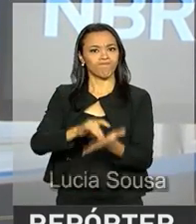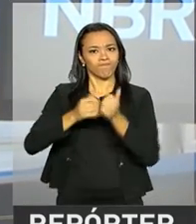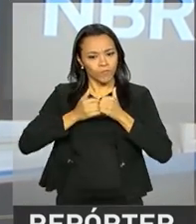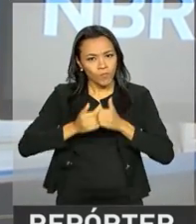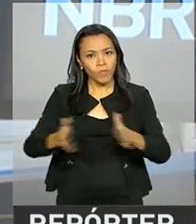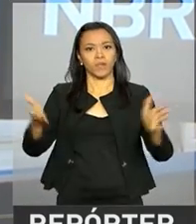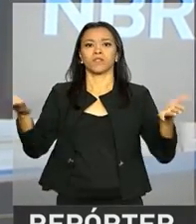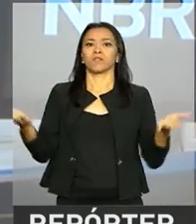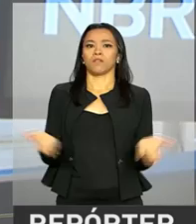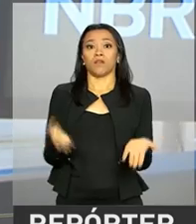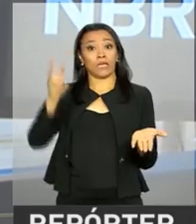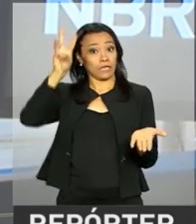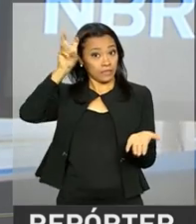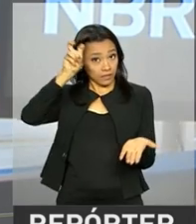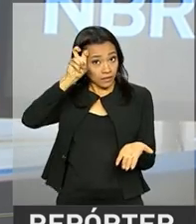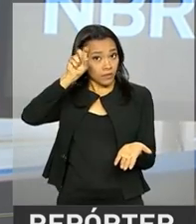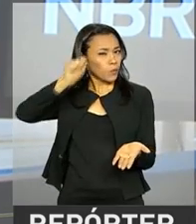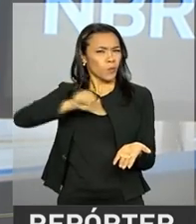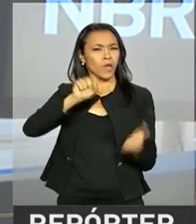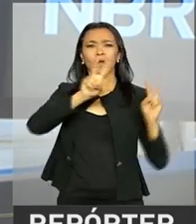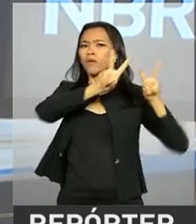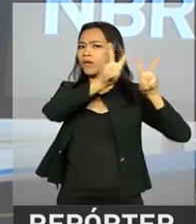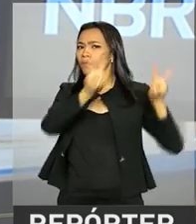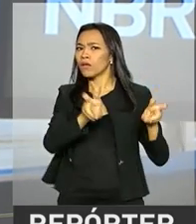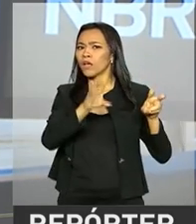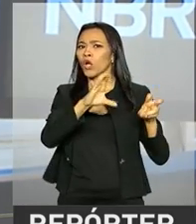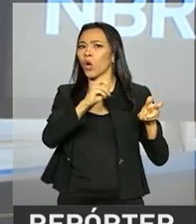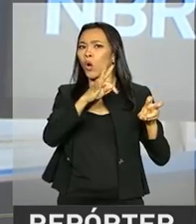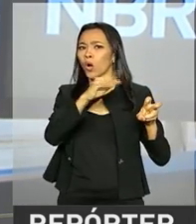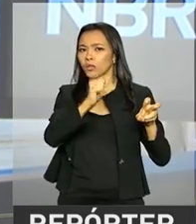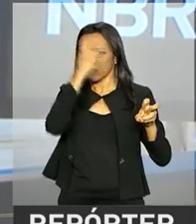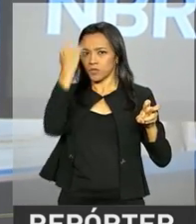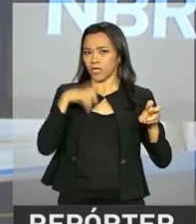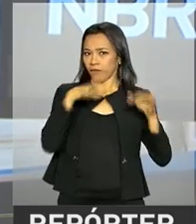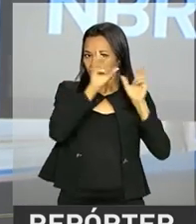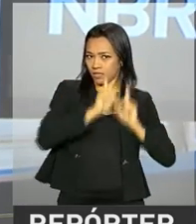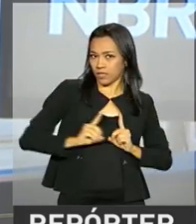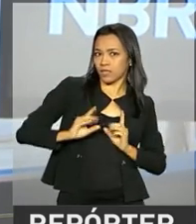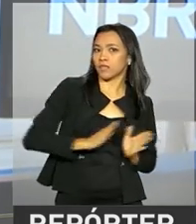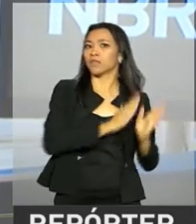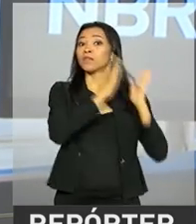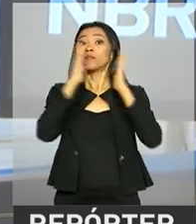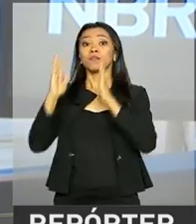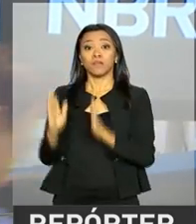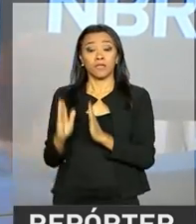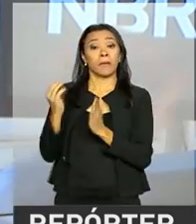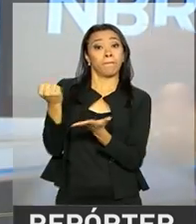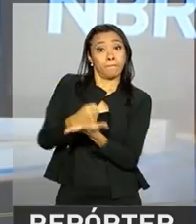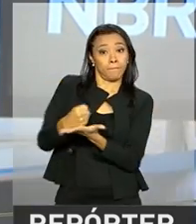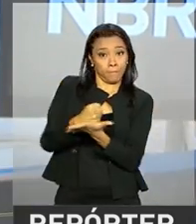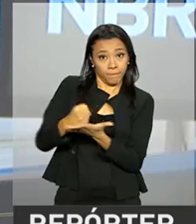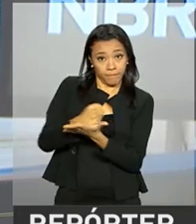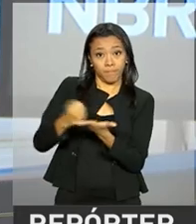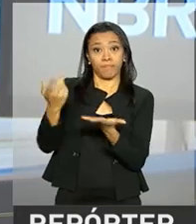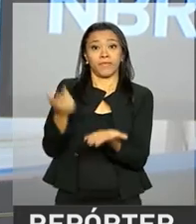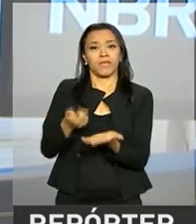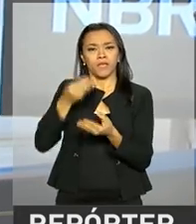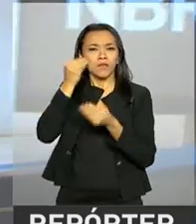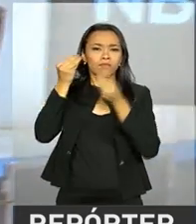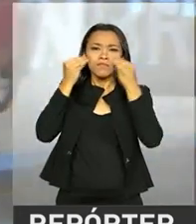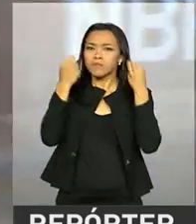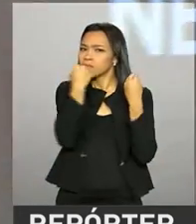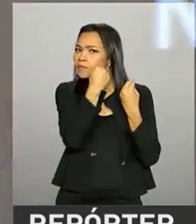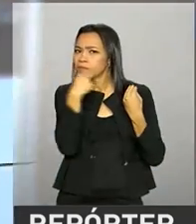quinta-feira uma que trata de cotas de pessoas com deficiência e outra sobre medicamentos cosméticos quem tem mais